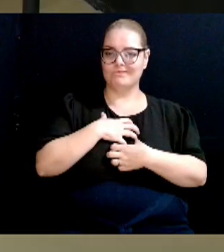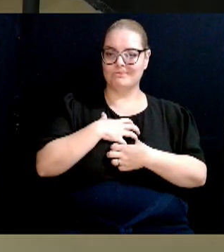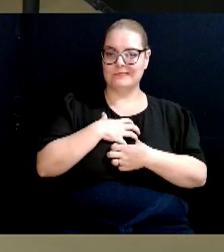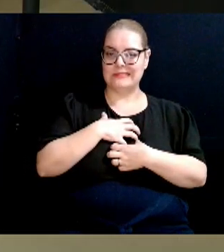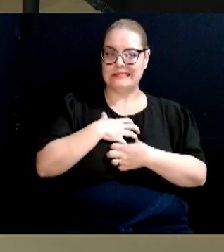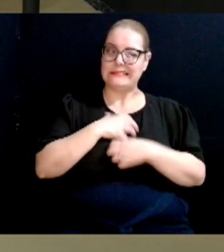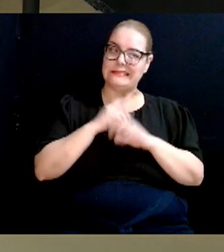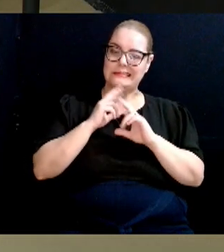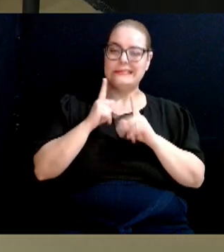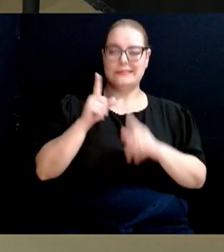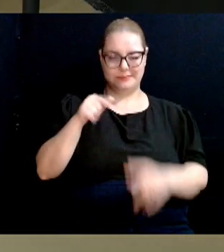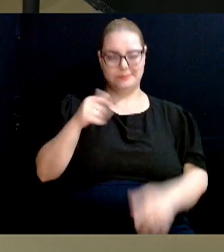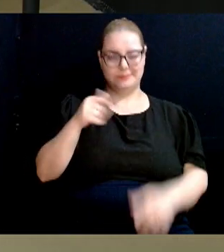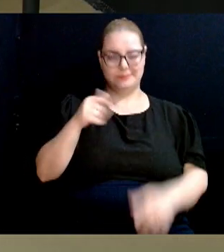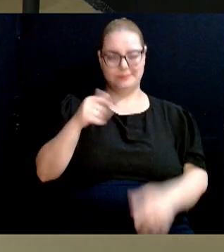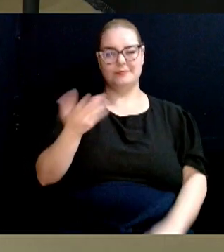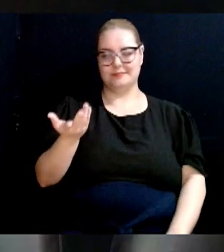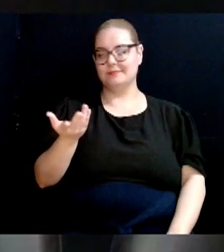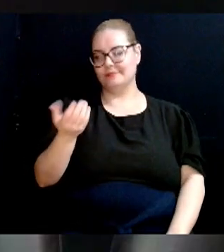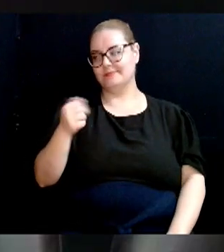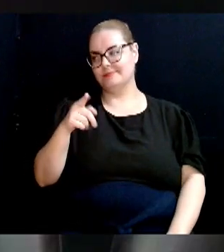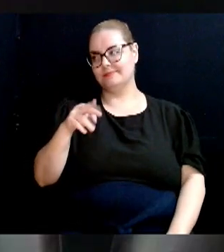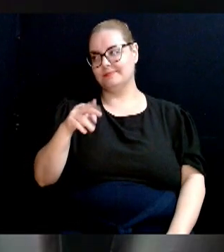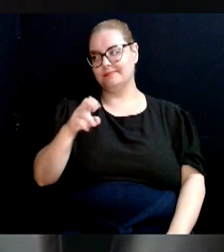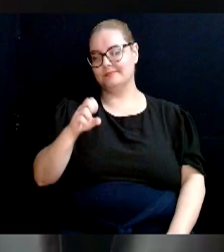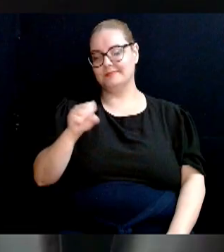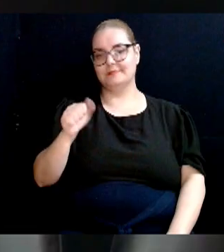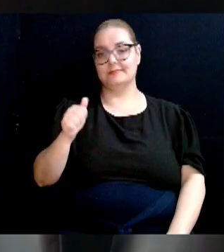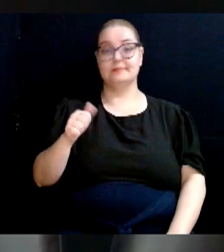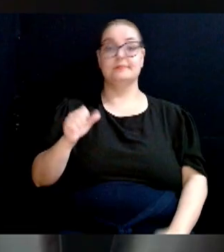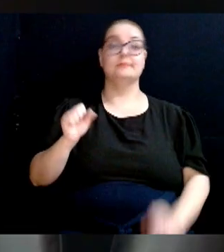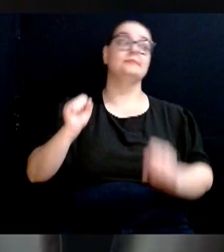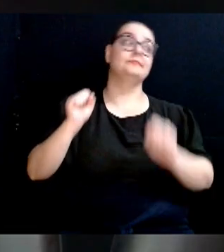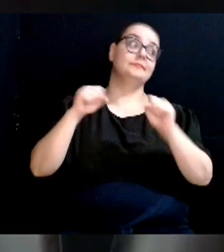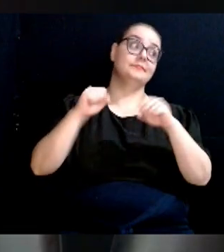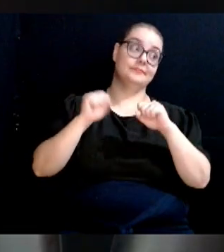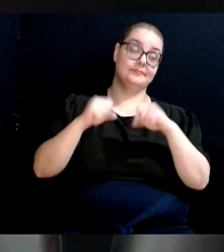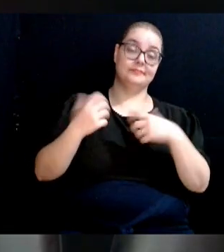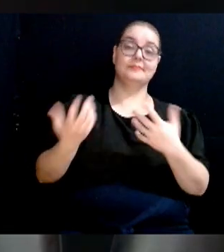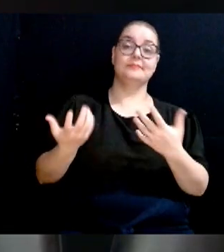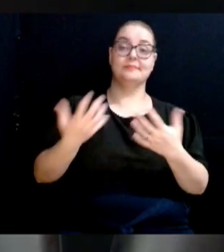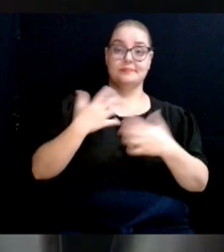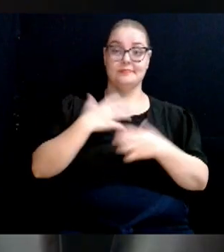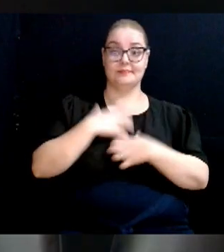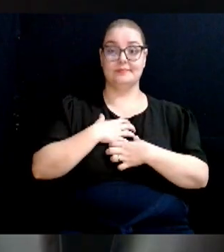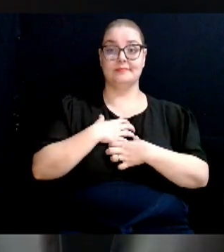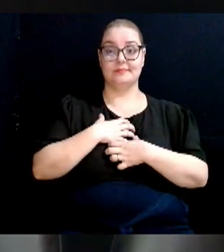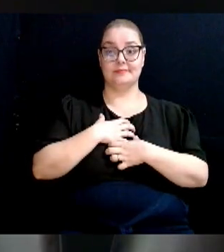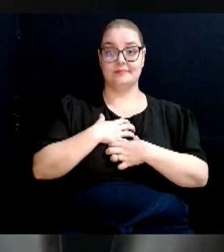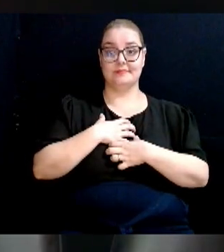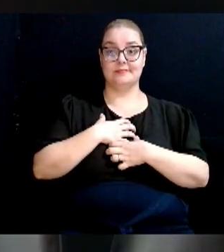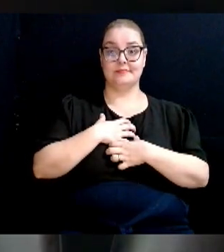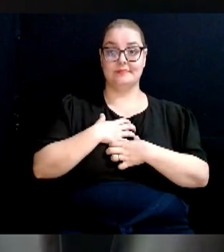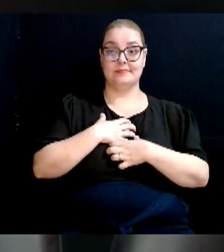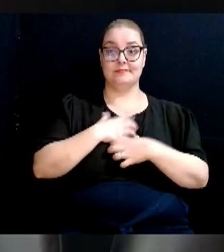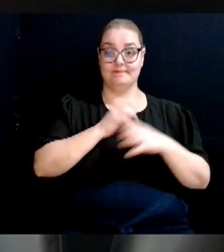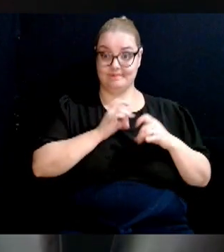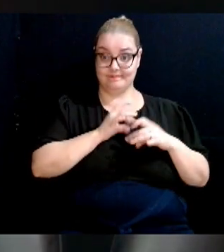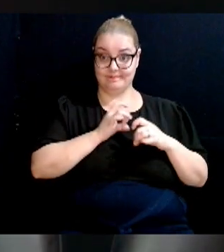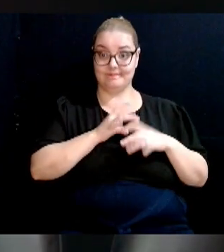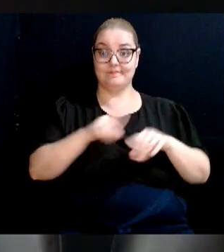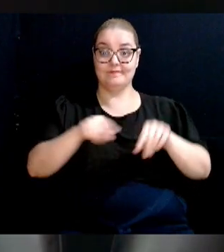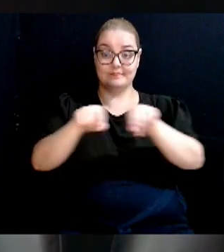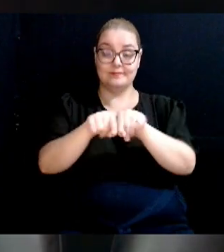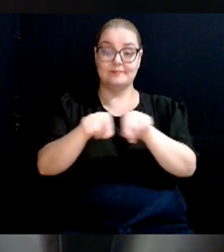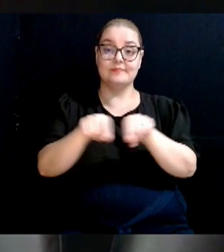dá, Andresa? Sim, dá uma sensação, dá aquele medo, mas ao mesmo tempo eu acho que o envelhecimento